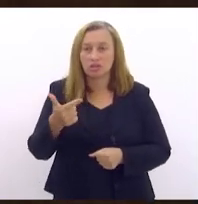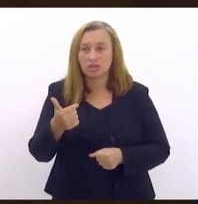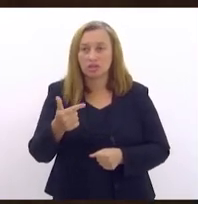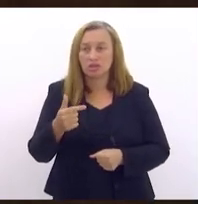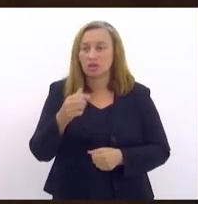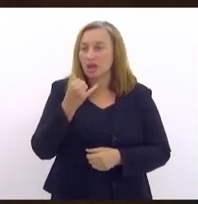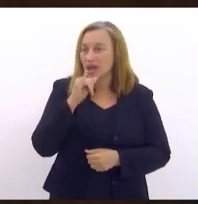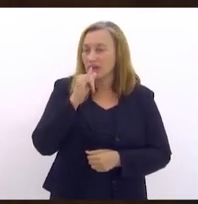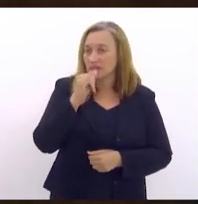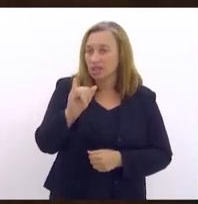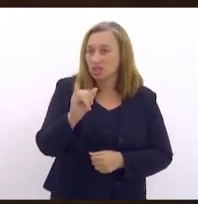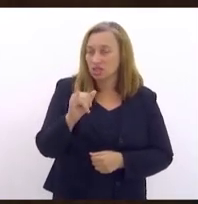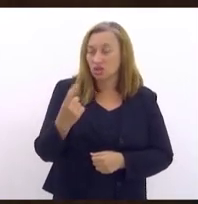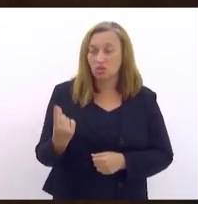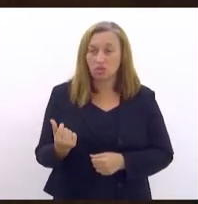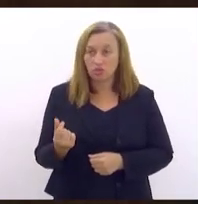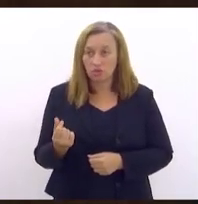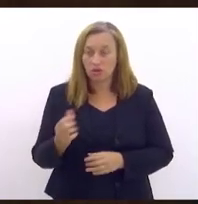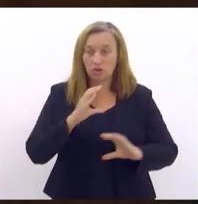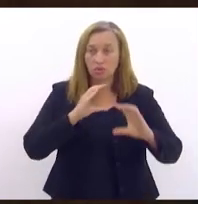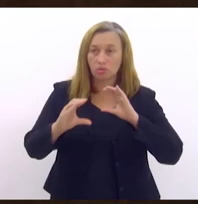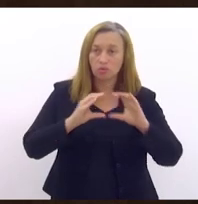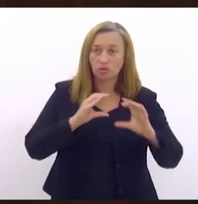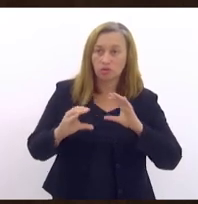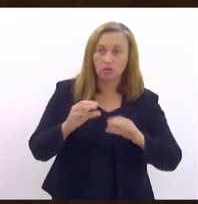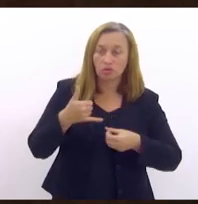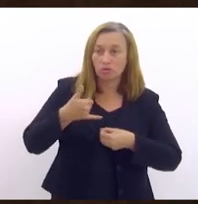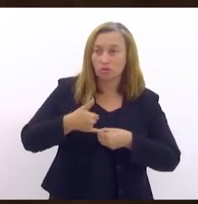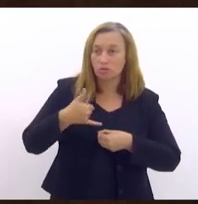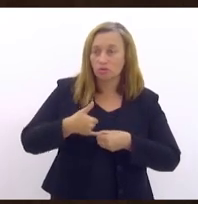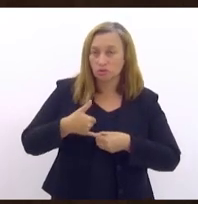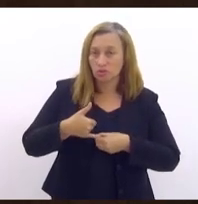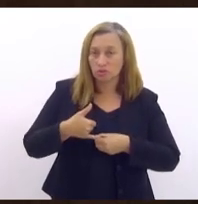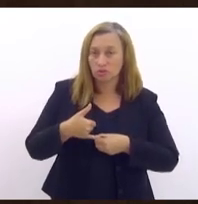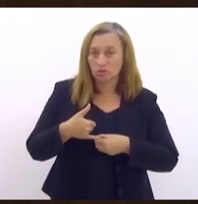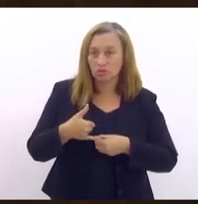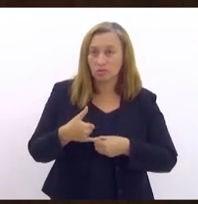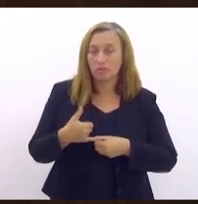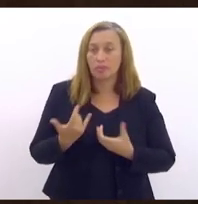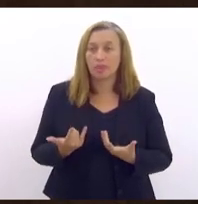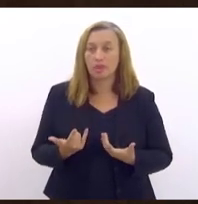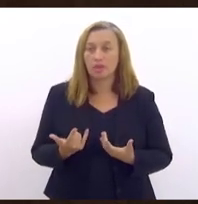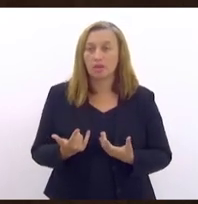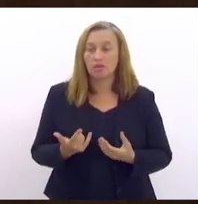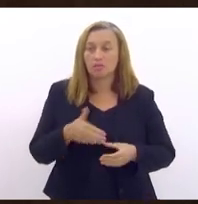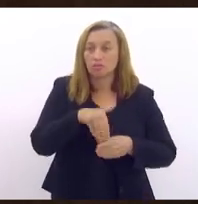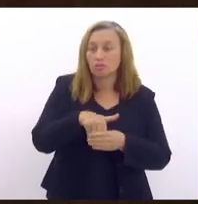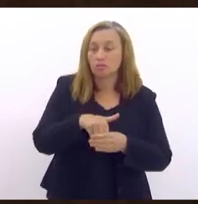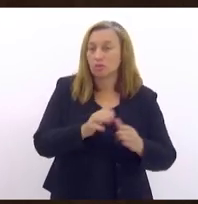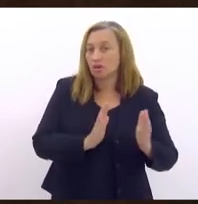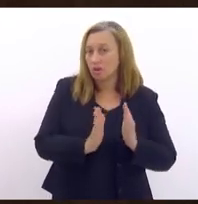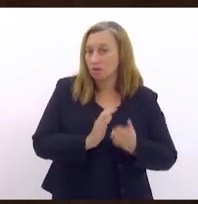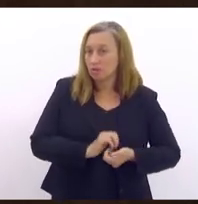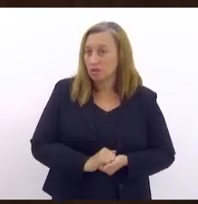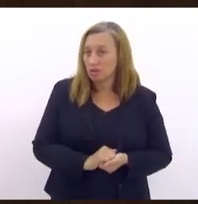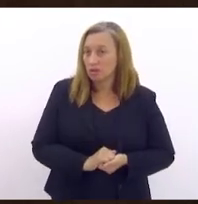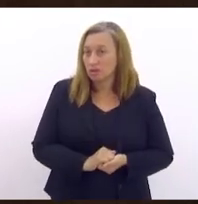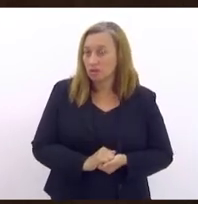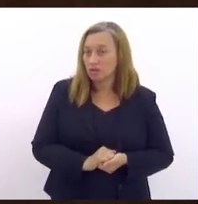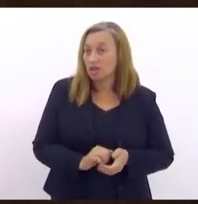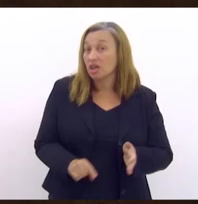energia, comunicações e combustíveis, por uma questão eleitoral, fossem